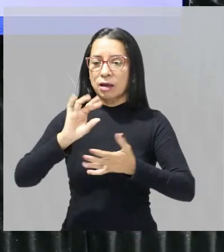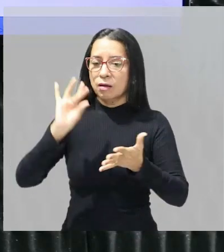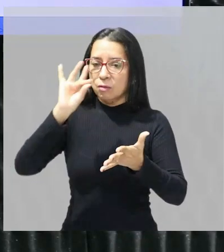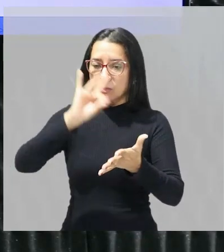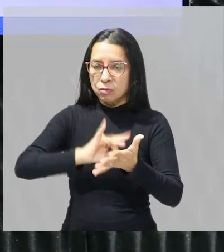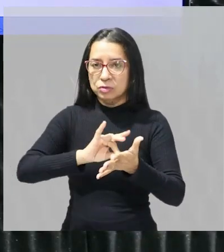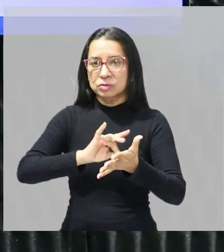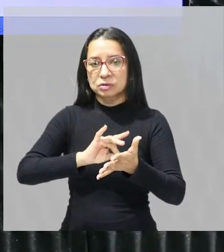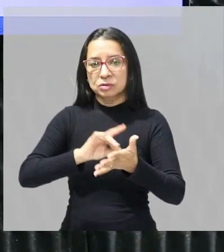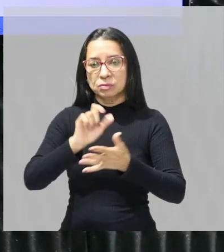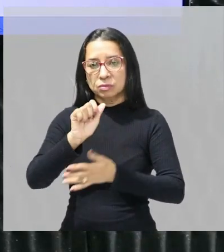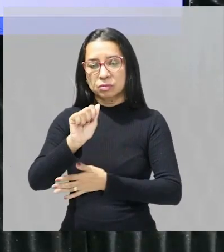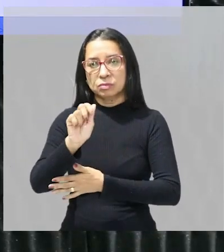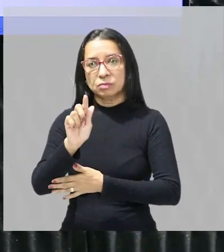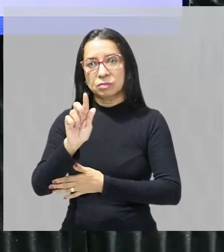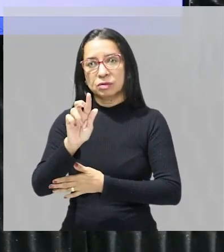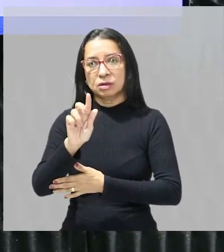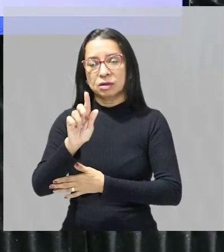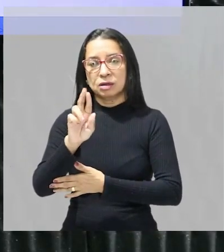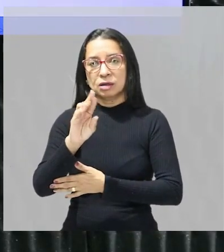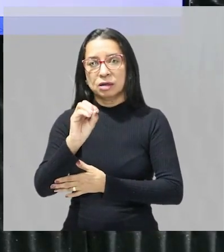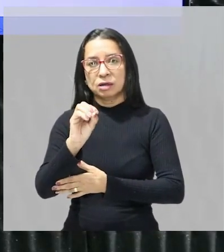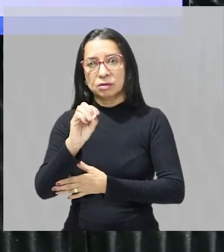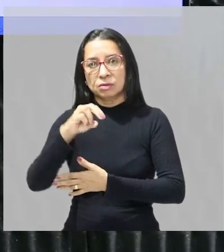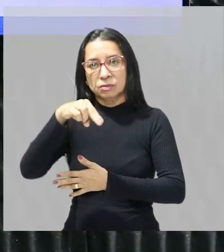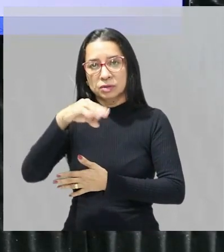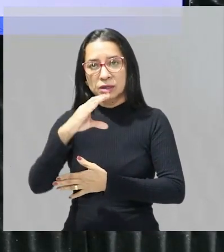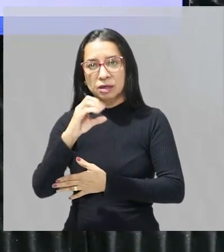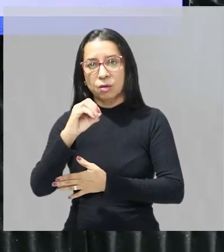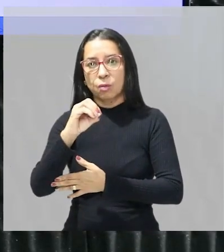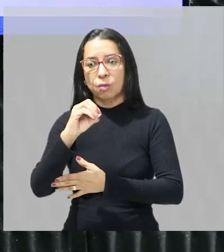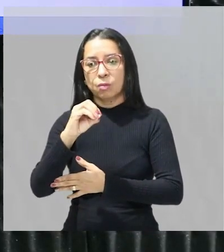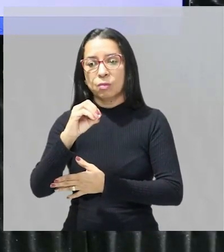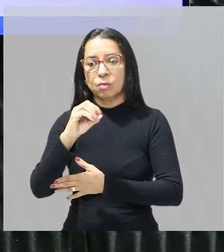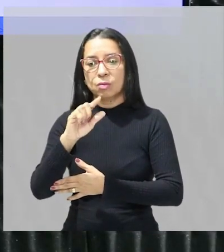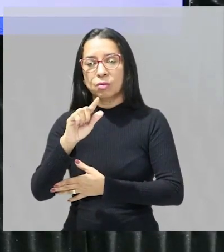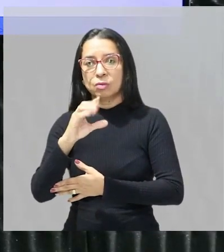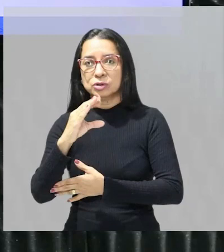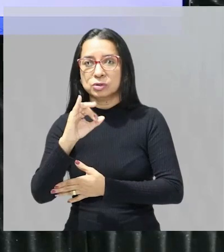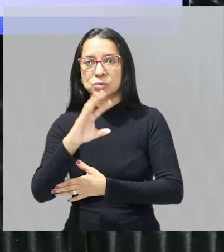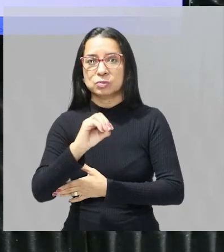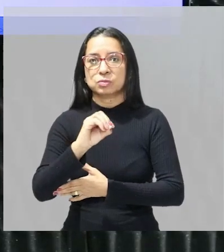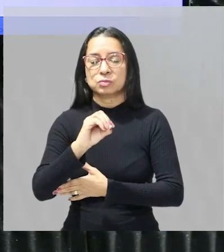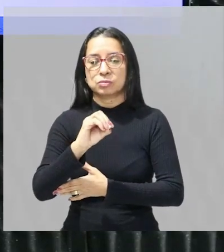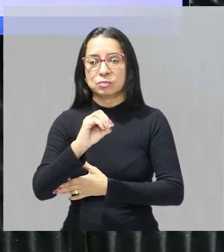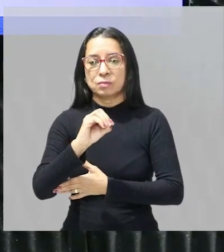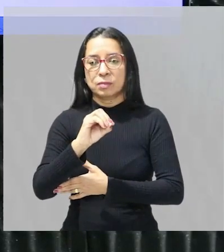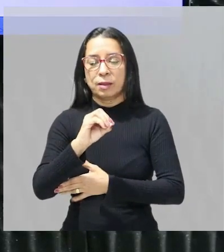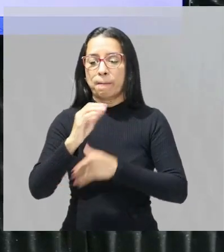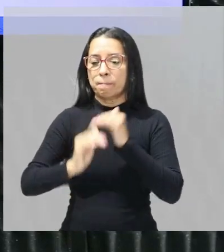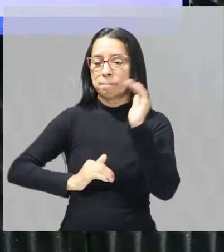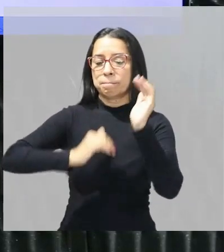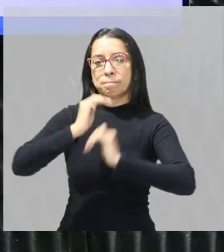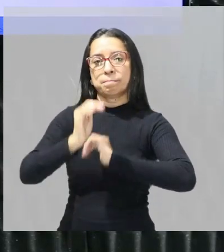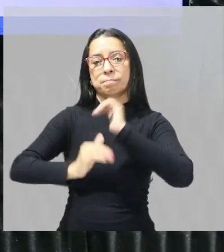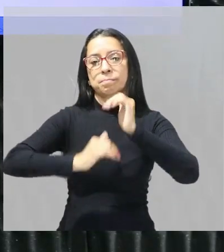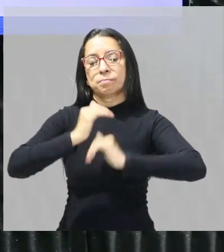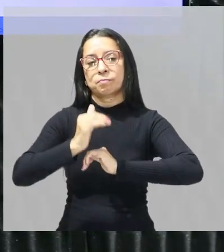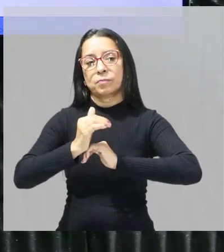do agronegócio. Tá? A Revolução Verde está diretamente inserida com o crescimento